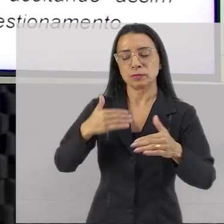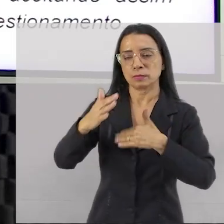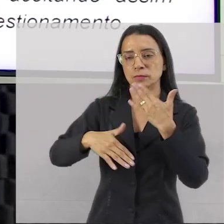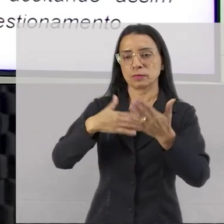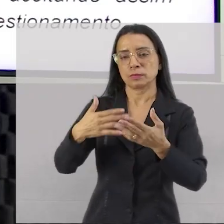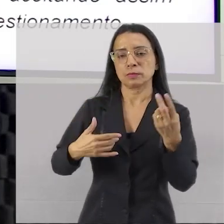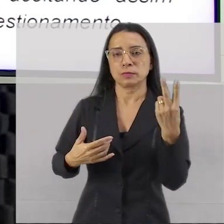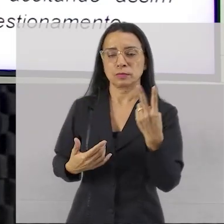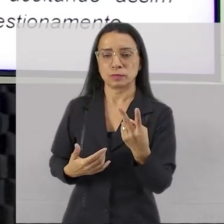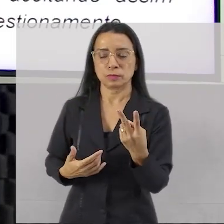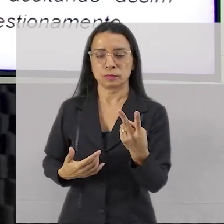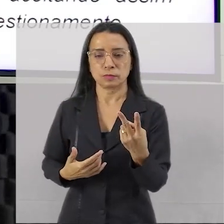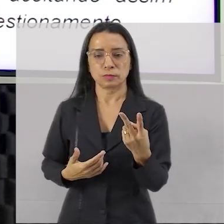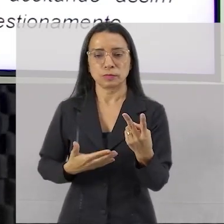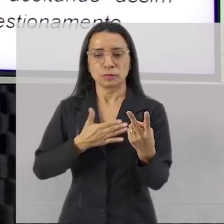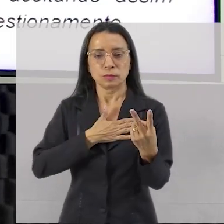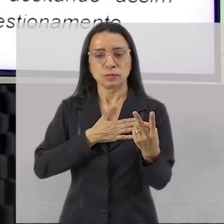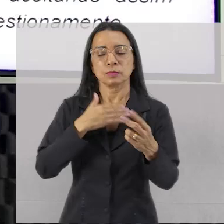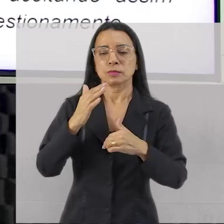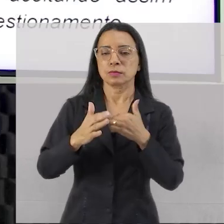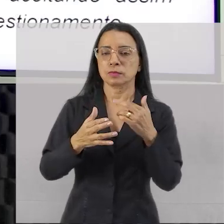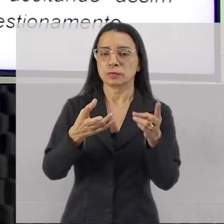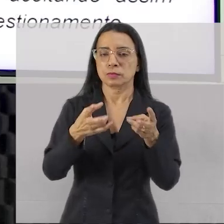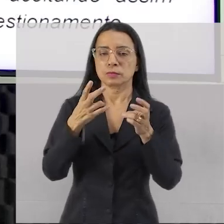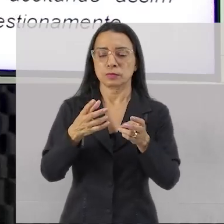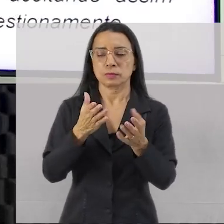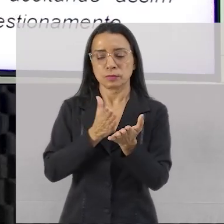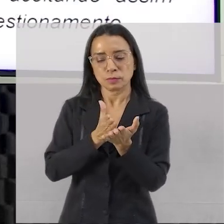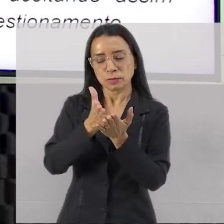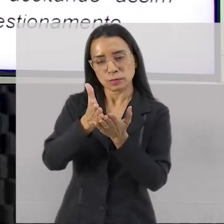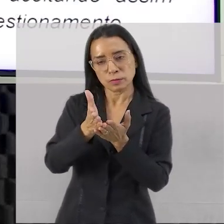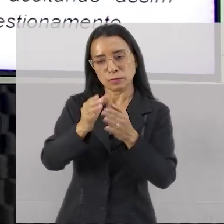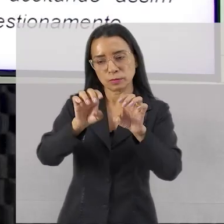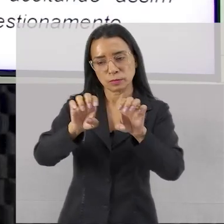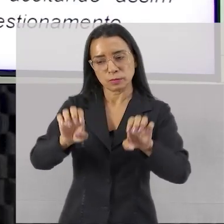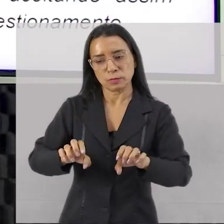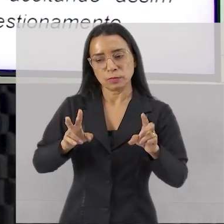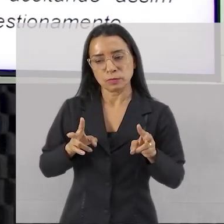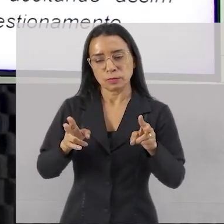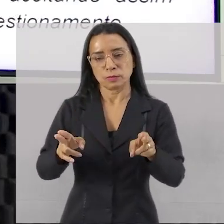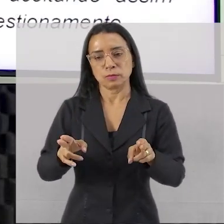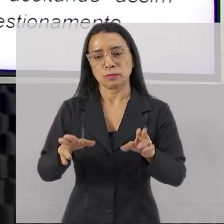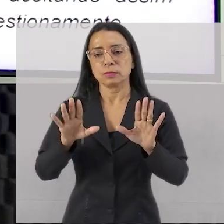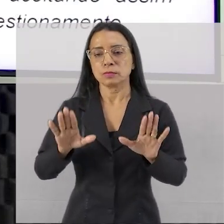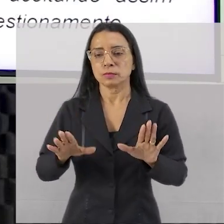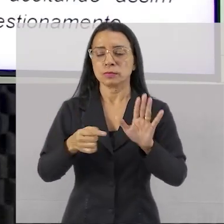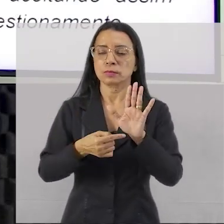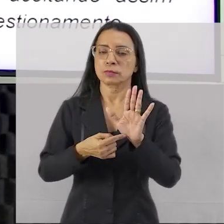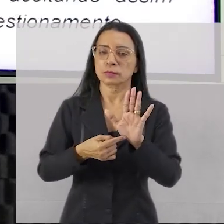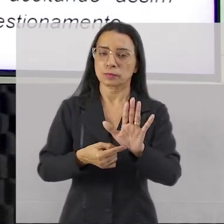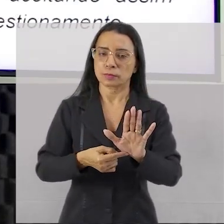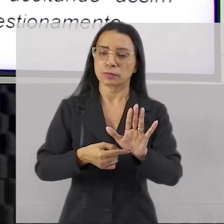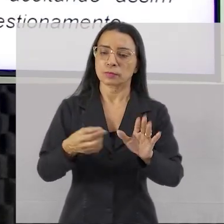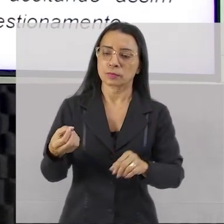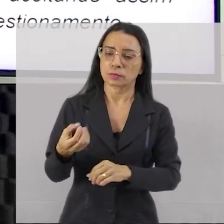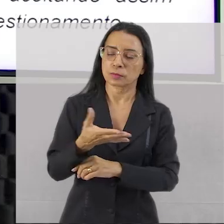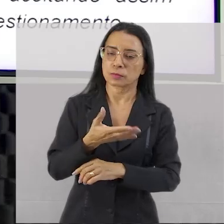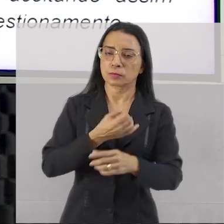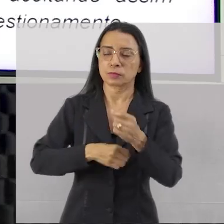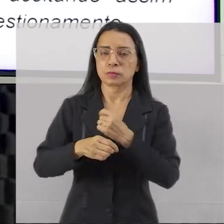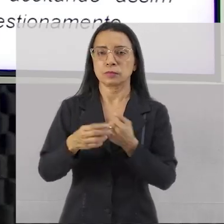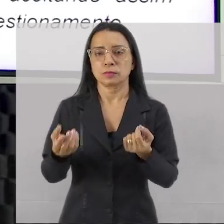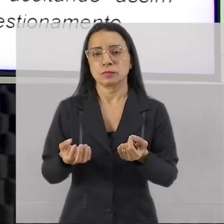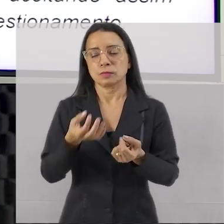você observasse que ele vai seguir a mesma estrutura, tá? Só que ele vai apresentar um novo argumento, ele vai apresentar um